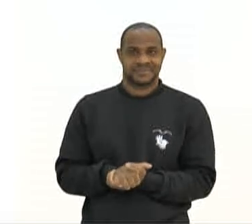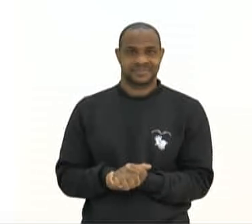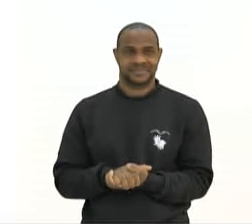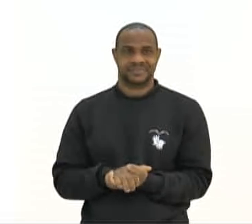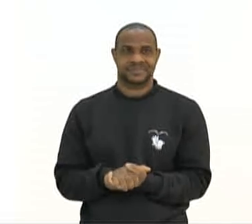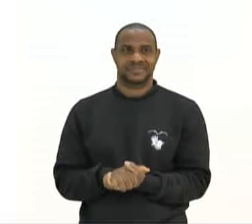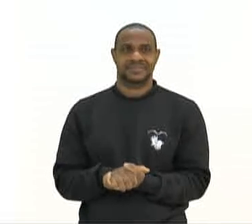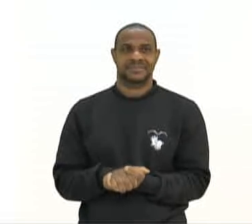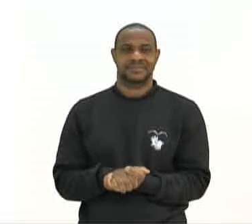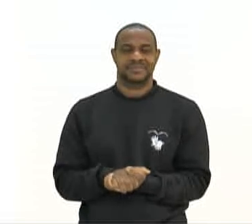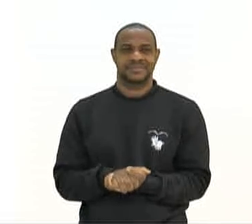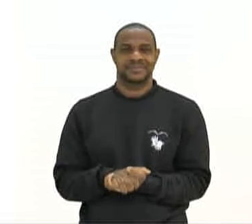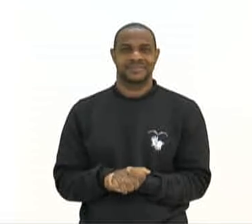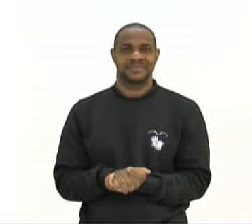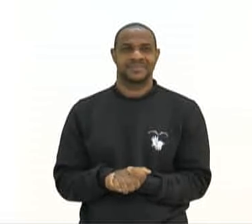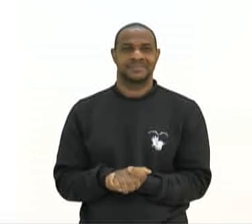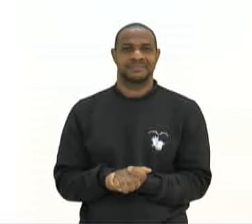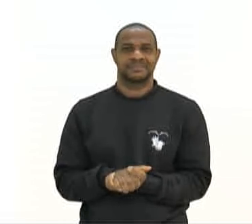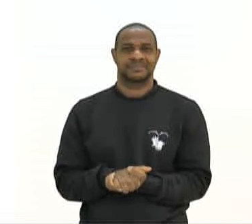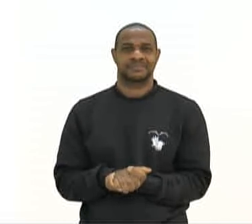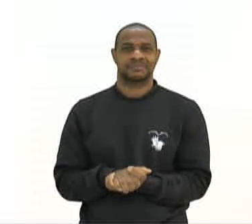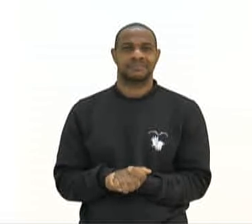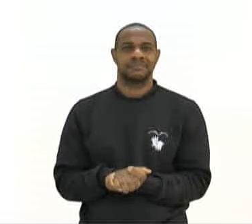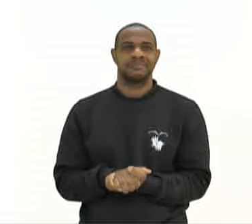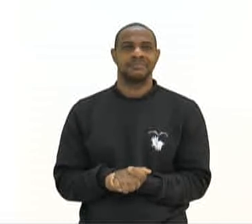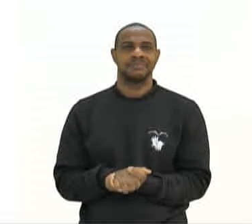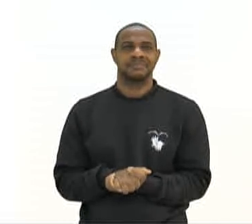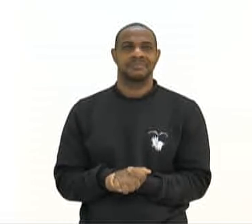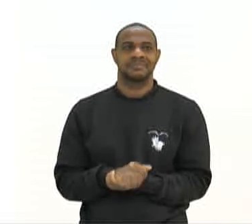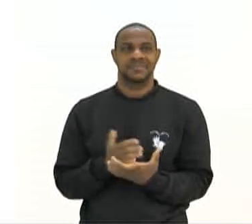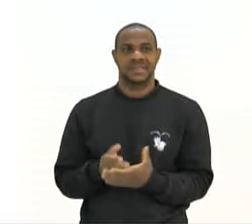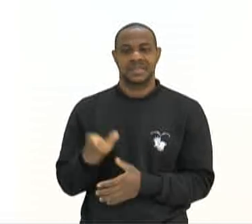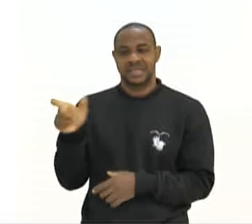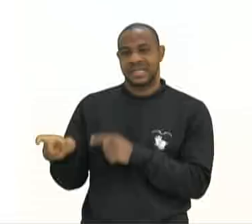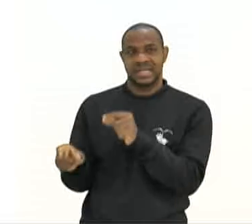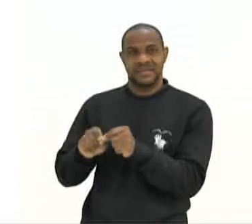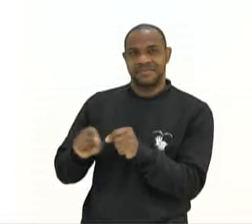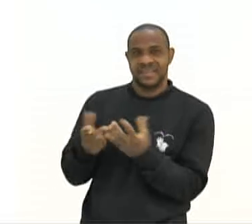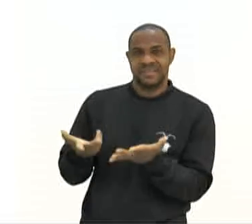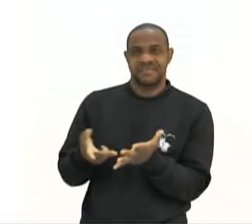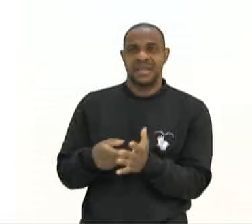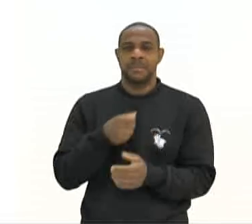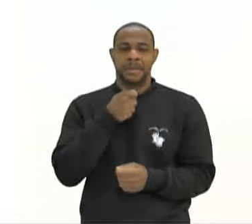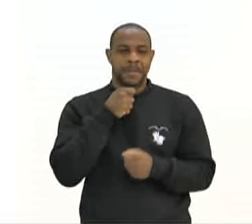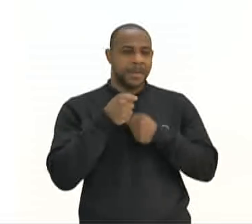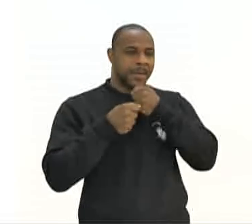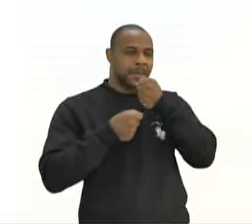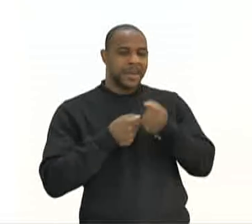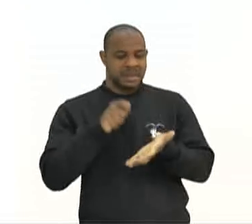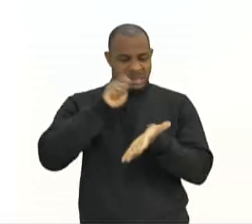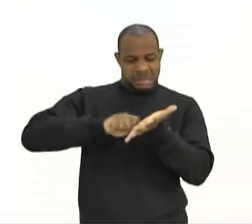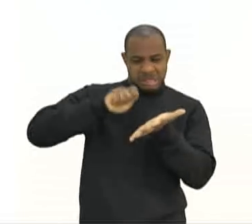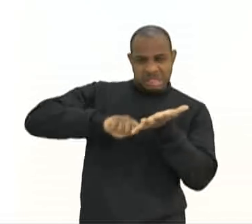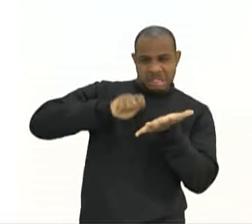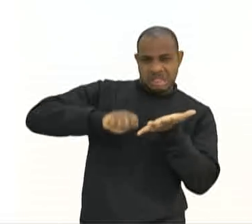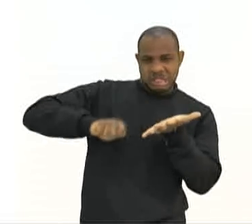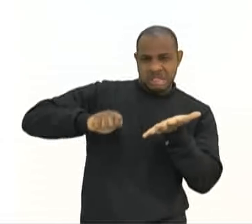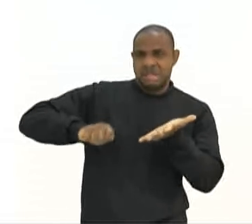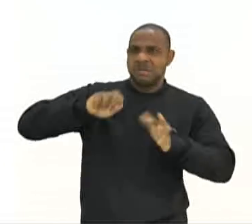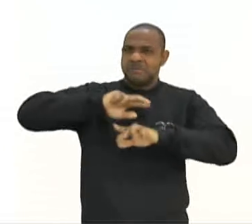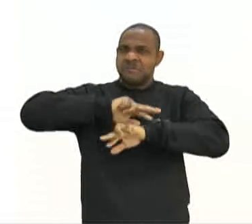wrote books and did many protests. Então o que ele fez? Ele fez vários discursos, escreveu livros e fez